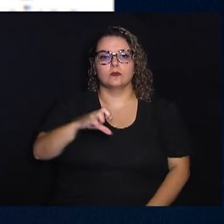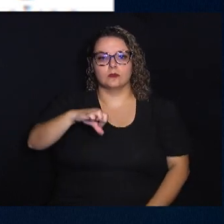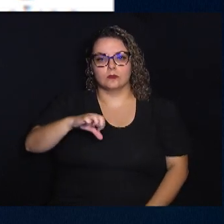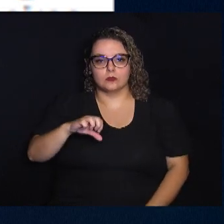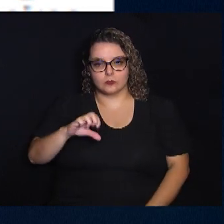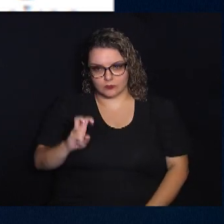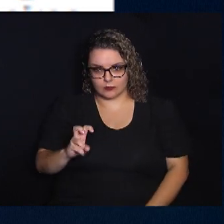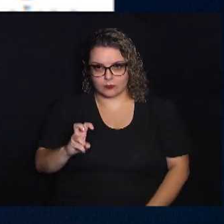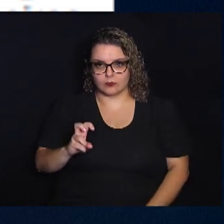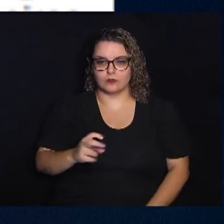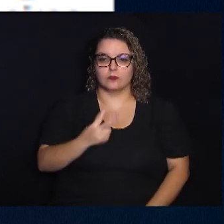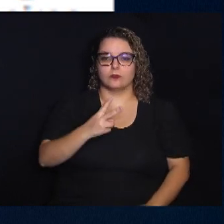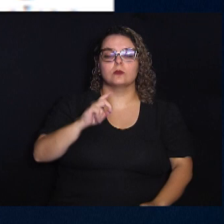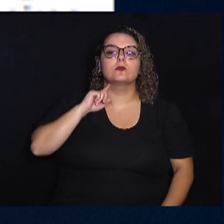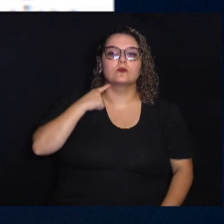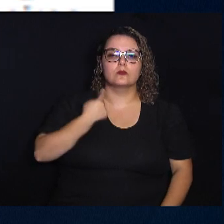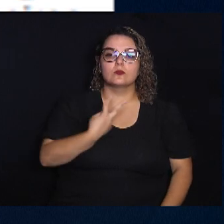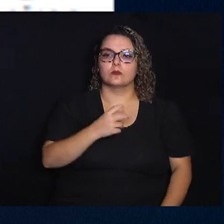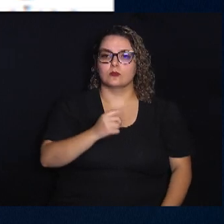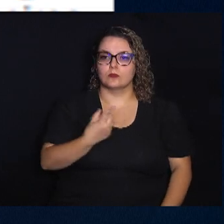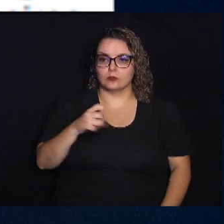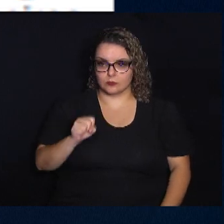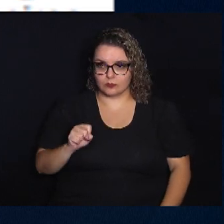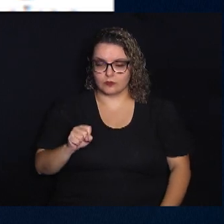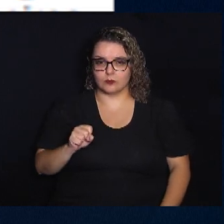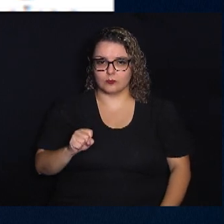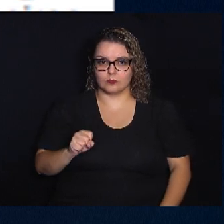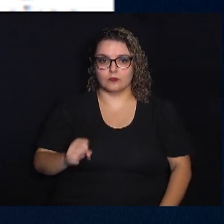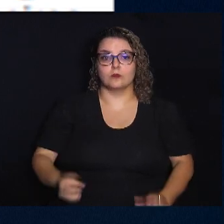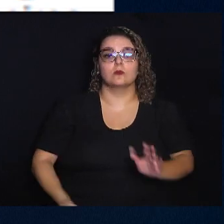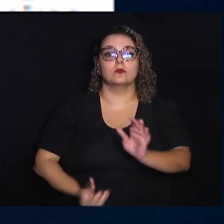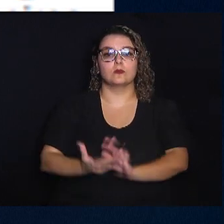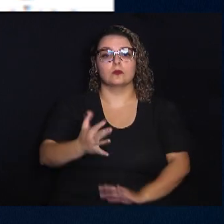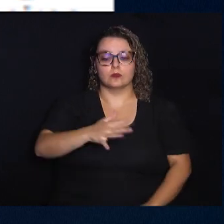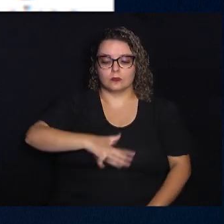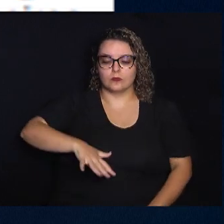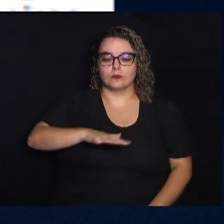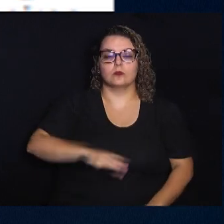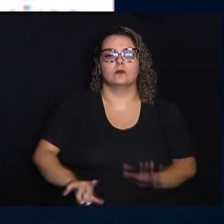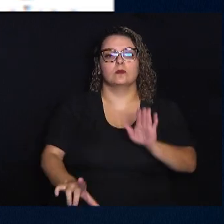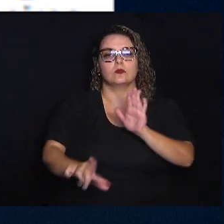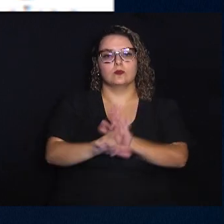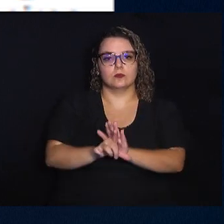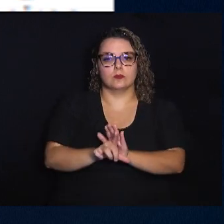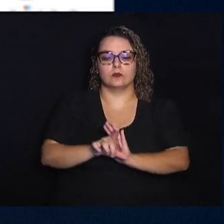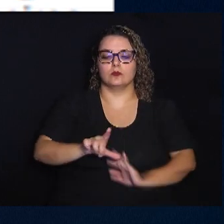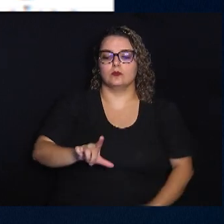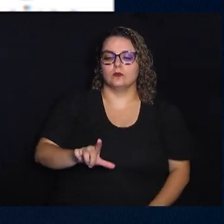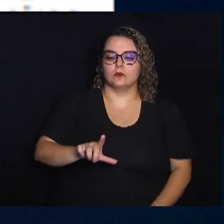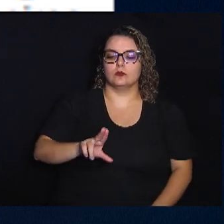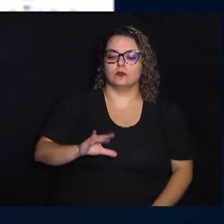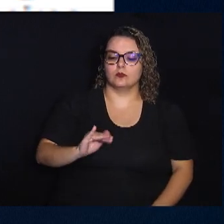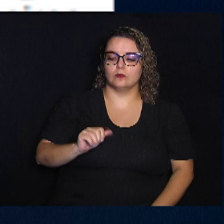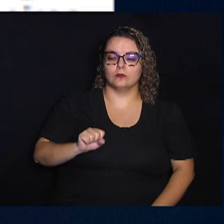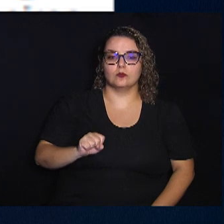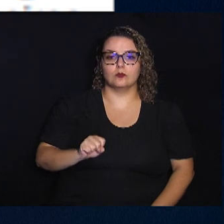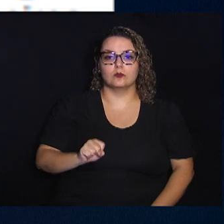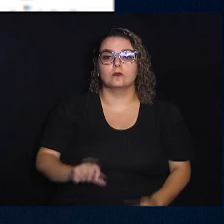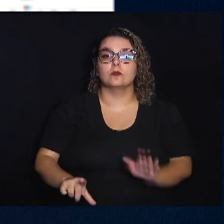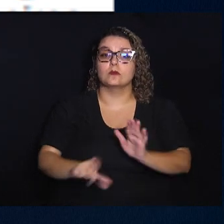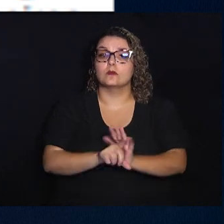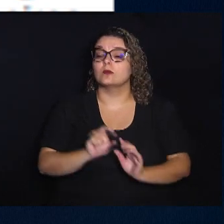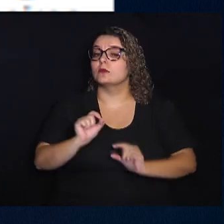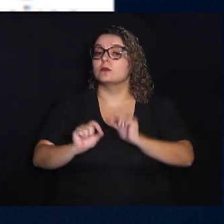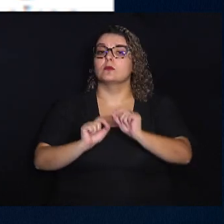15.595, de 2 de maio de 2018, que institui a denominada Lei Lucas. A lei dispõe sobre